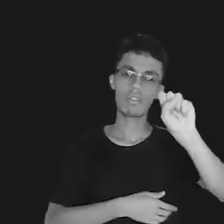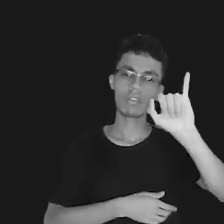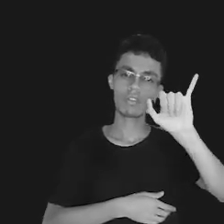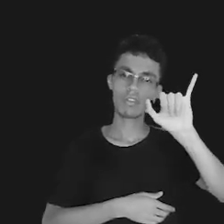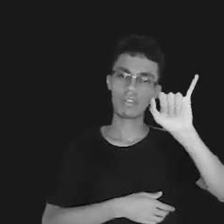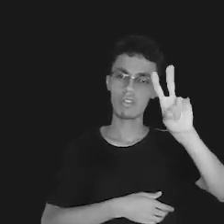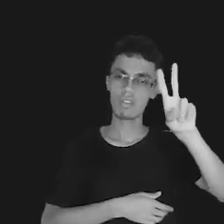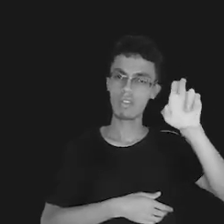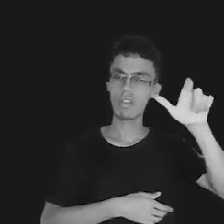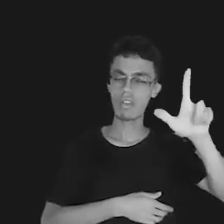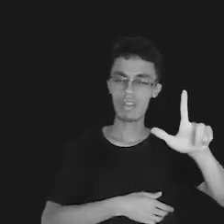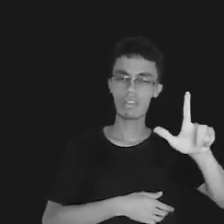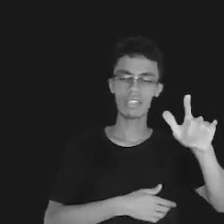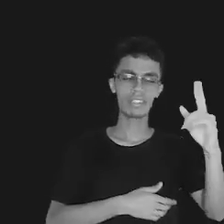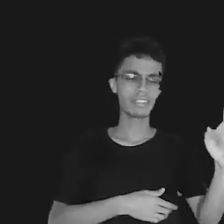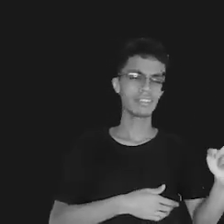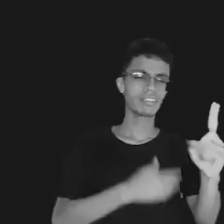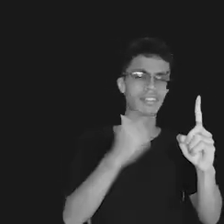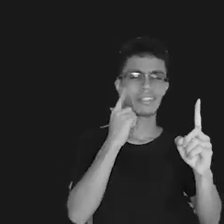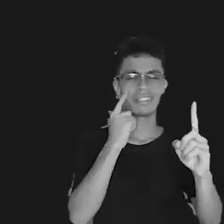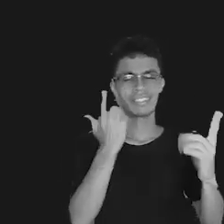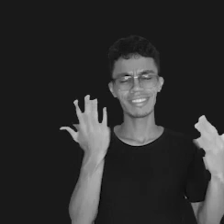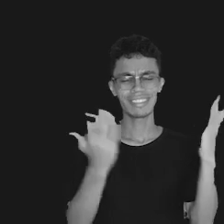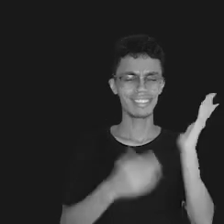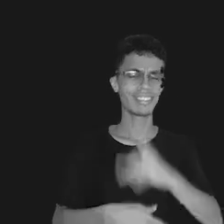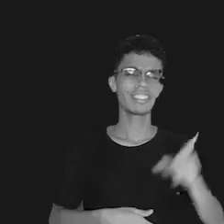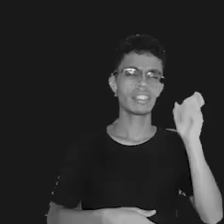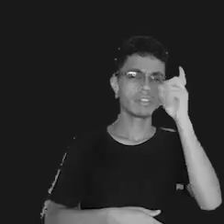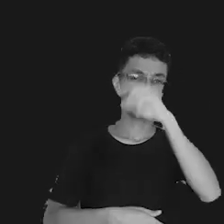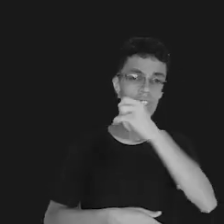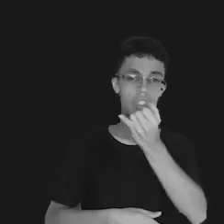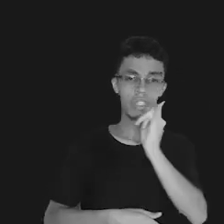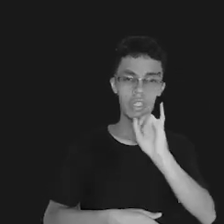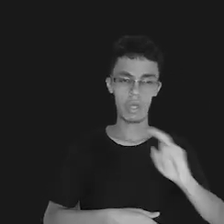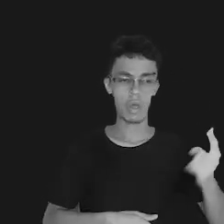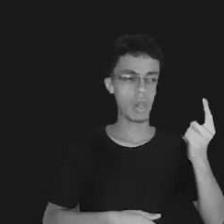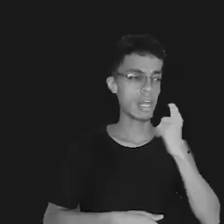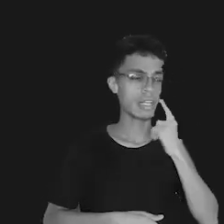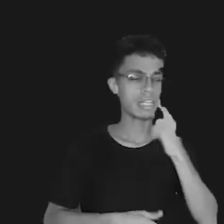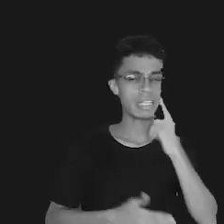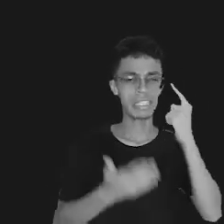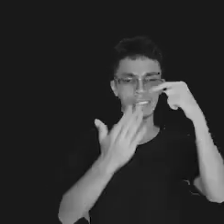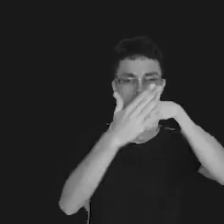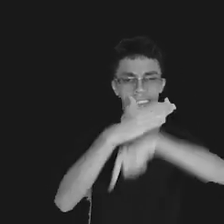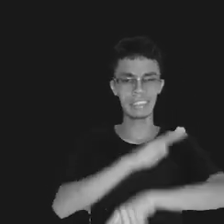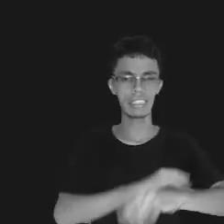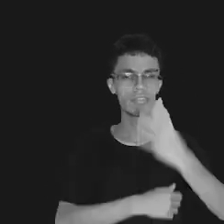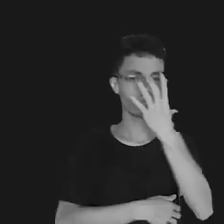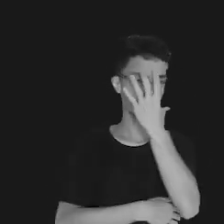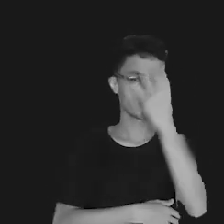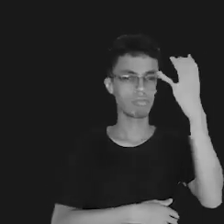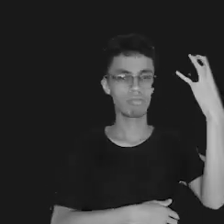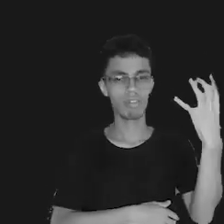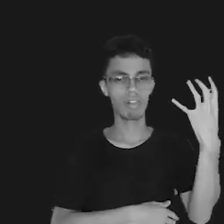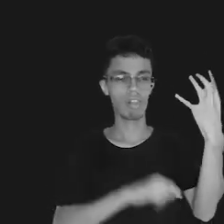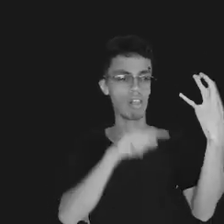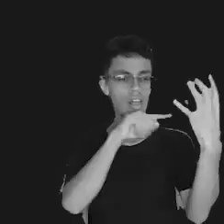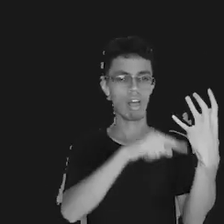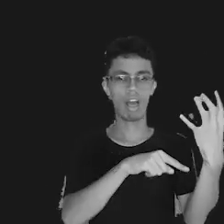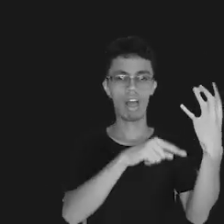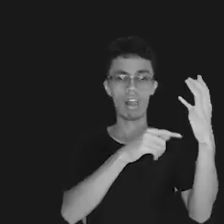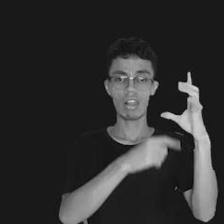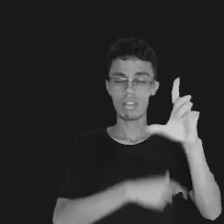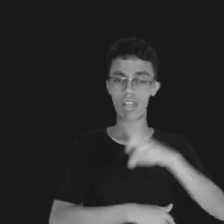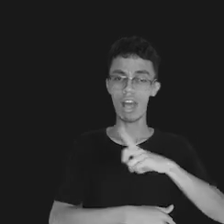O que se vê já é tanto e tão difícil. Se olhardes no mais fundo, um rosto se acrescenta, mas